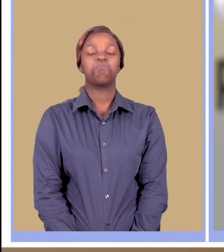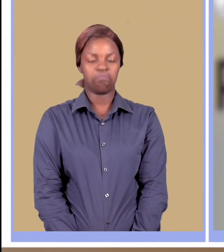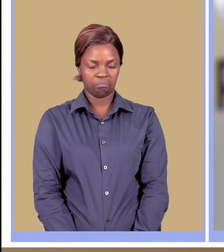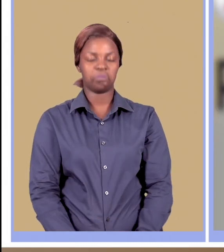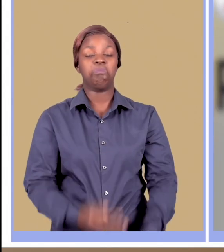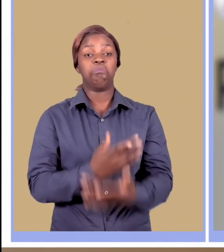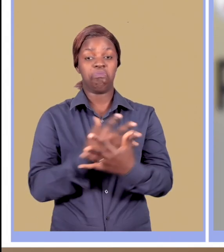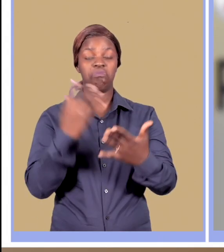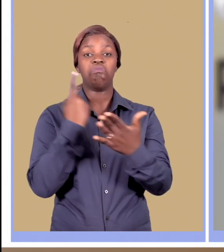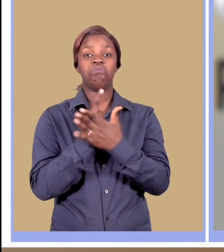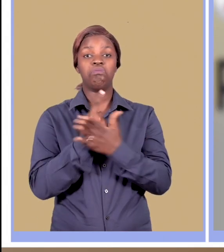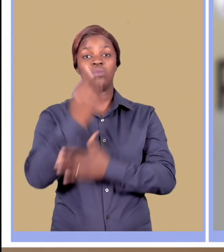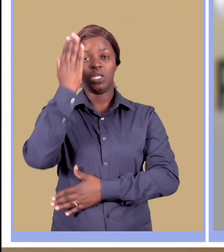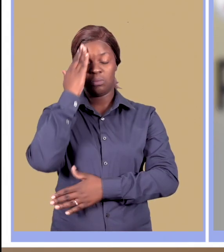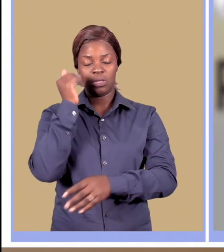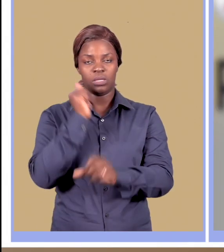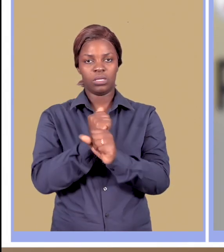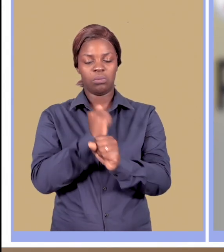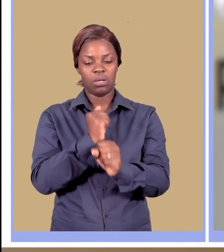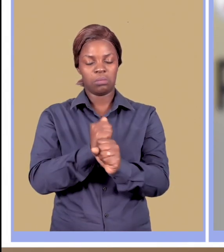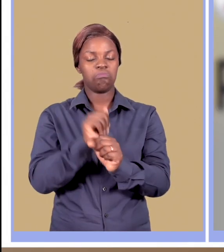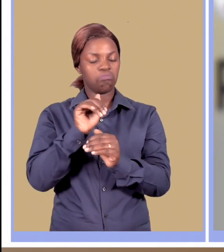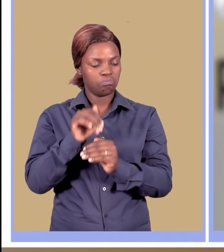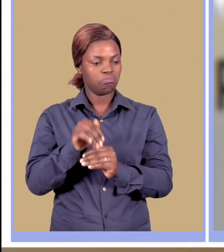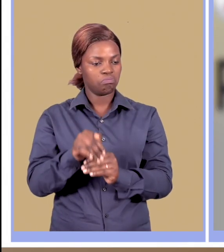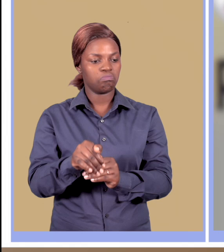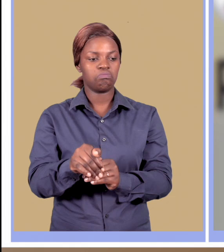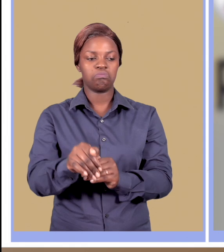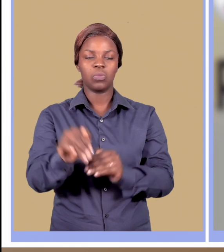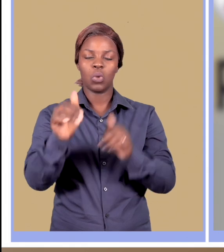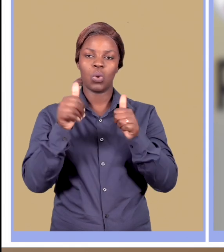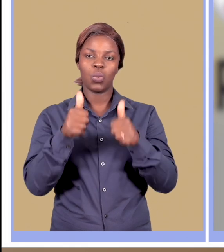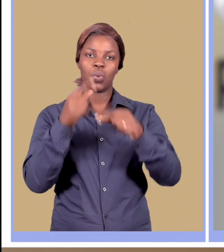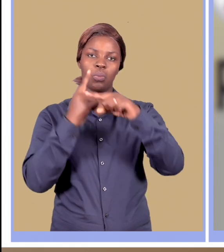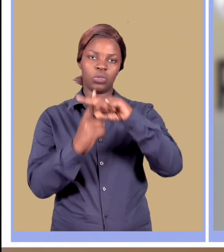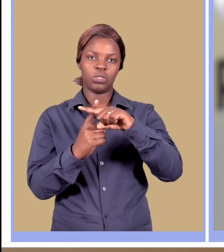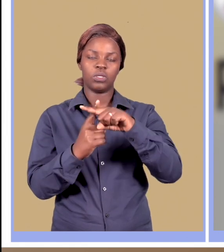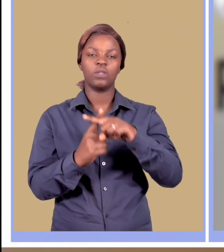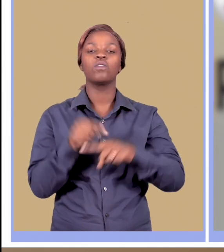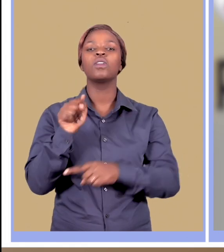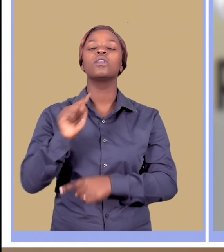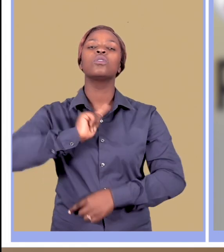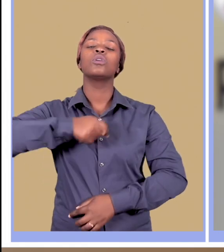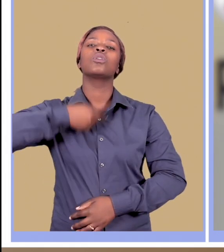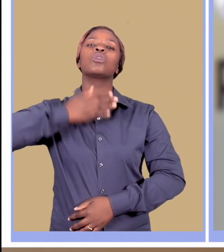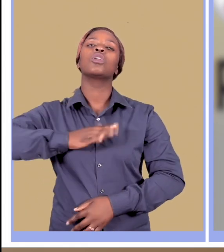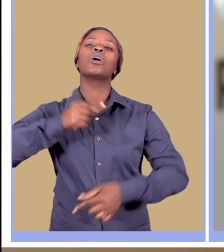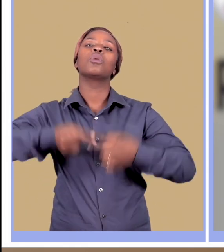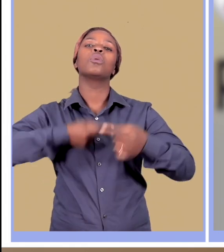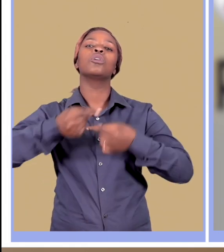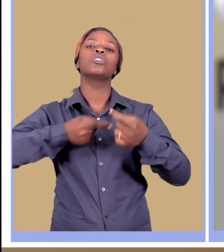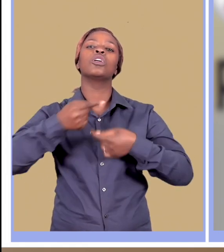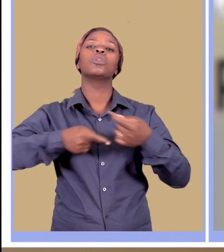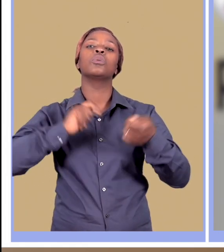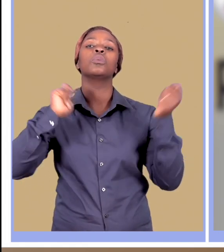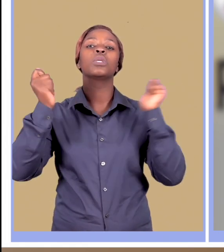já é muito bom saber que o trabalho está a ser desenvolvido de uma forma positiva. É isso que nós queremos neste